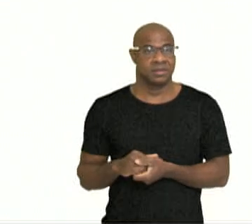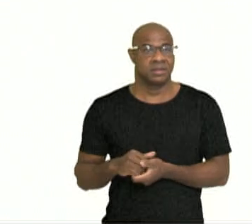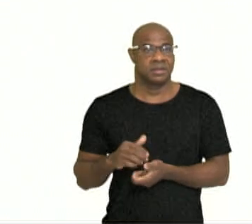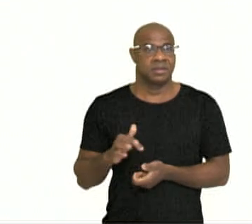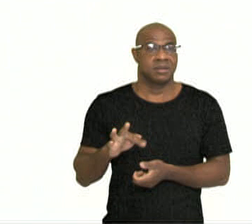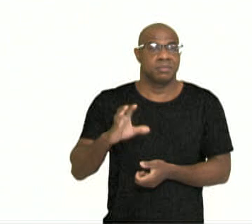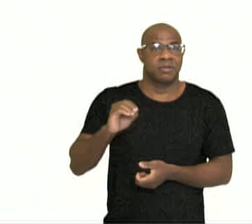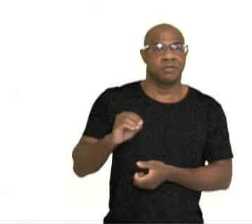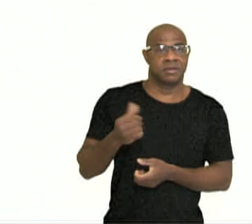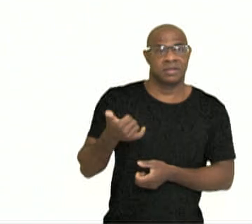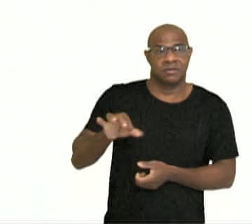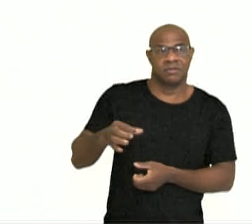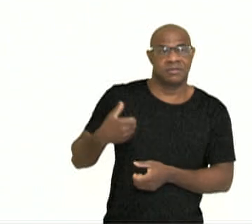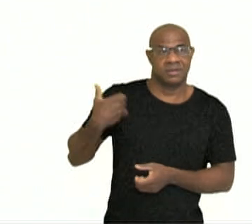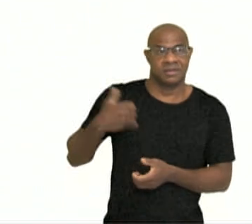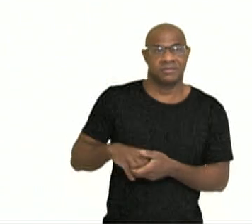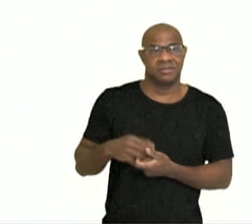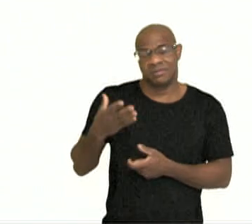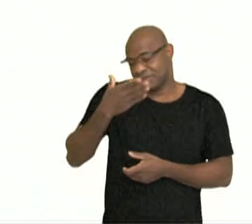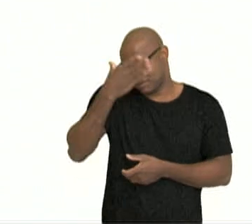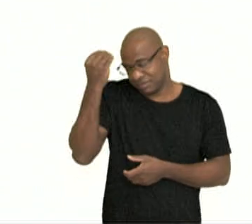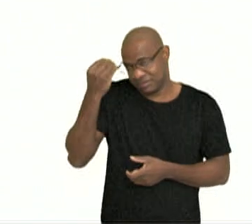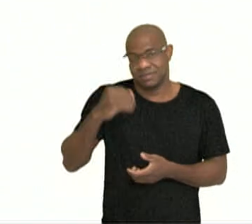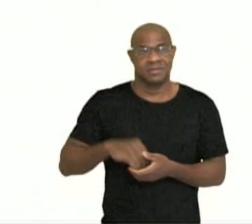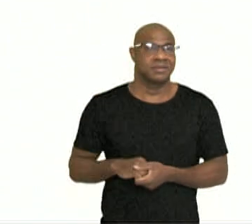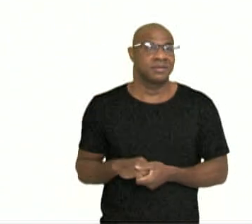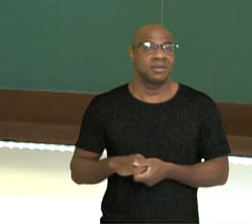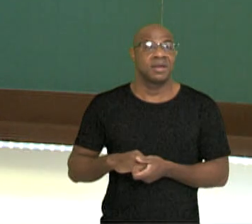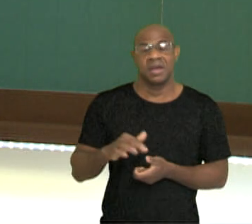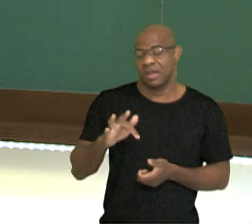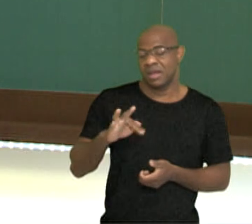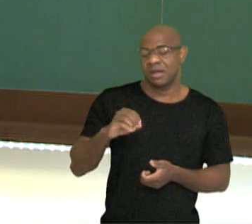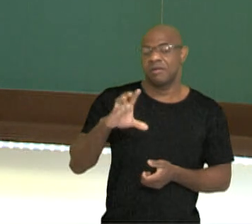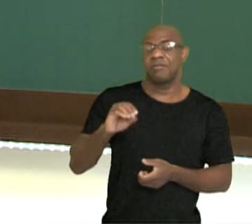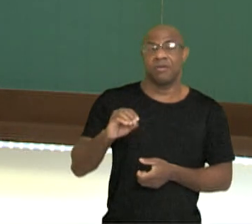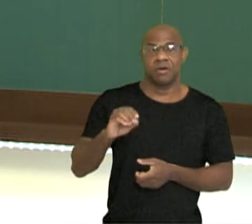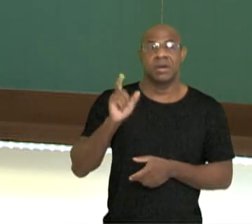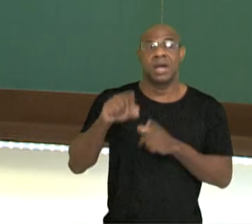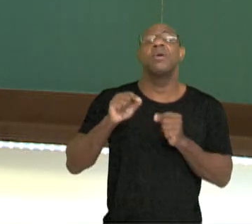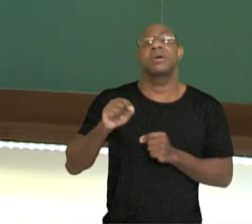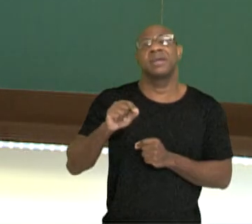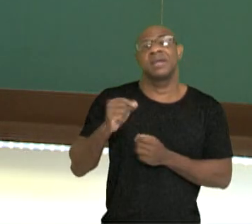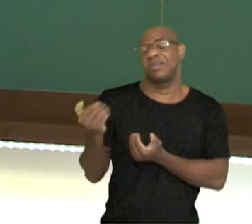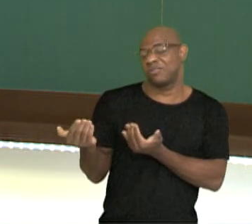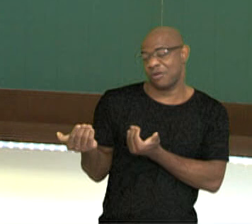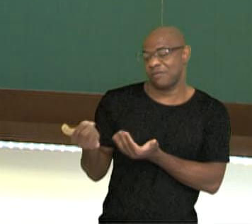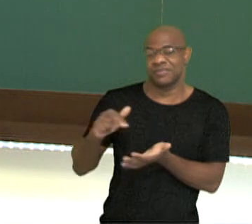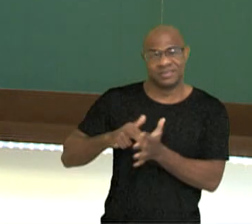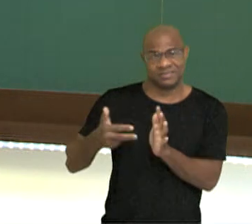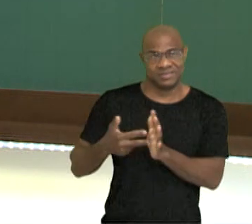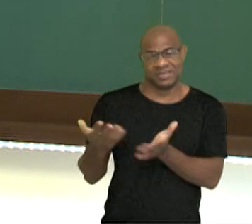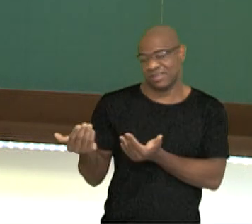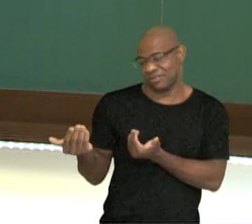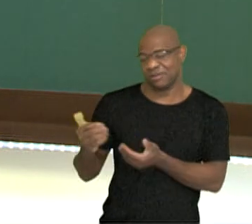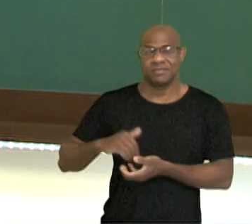uma inesquecível lição. É isso que significa ali a palavra foca, não é no sentido literal, né, é com